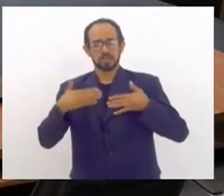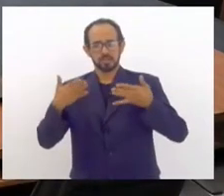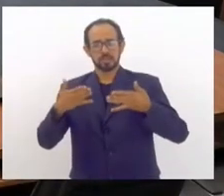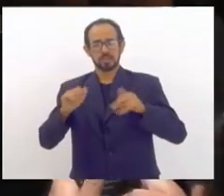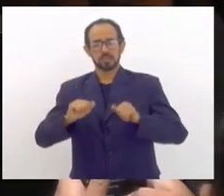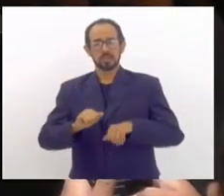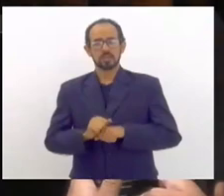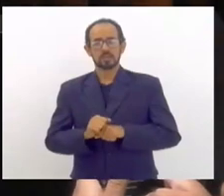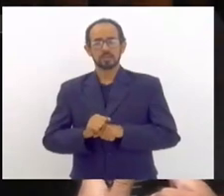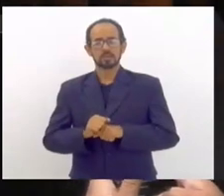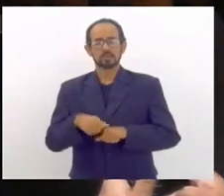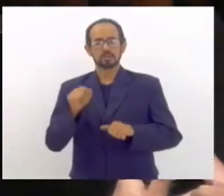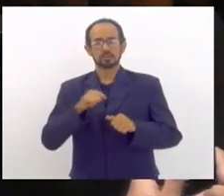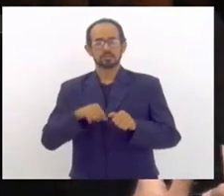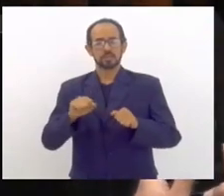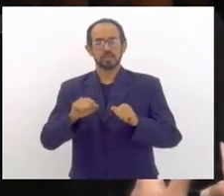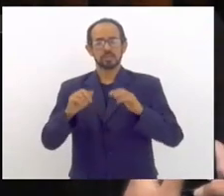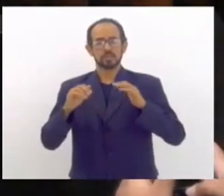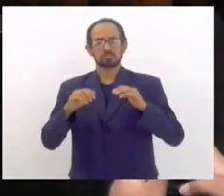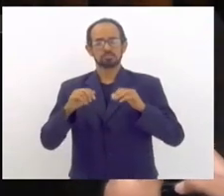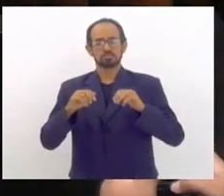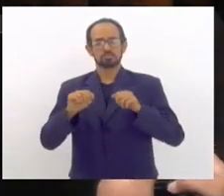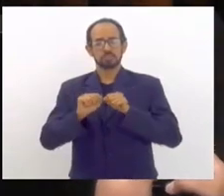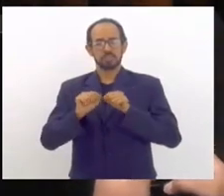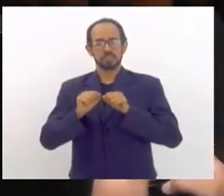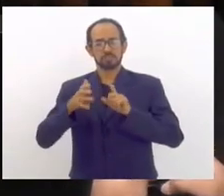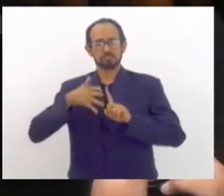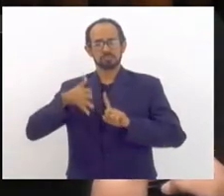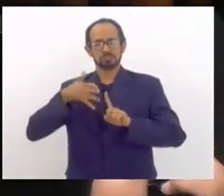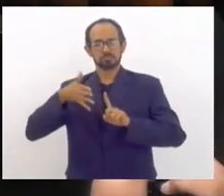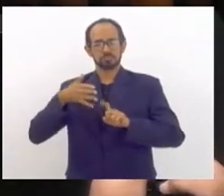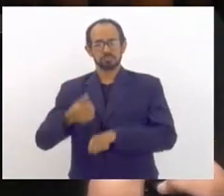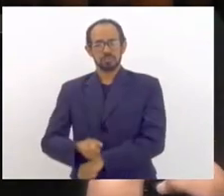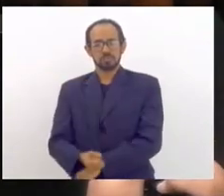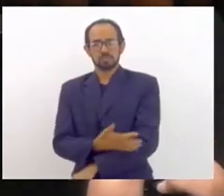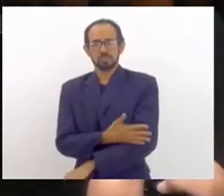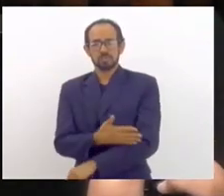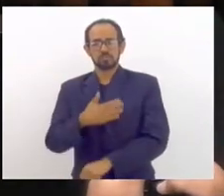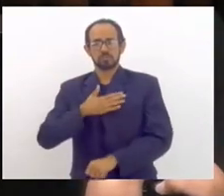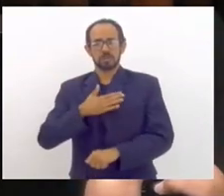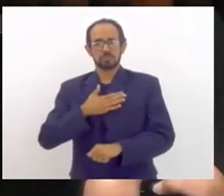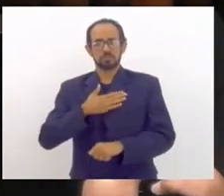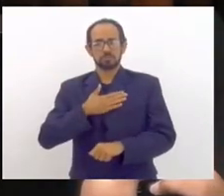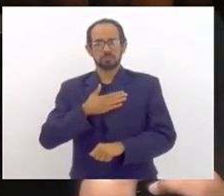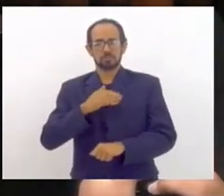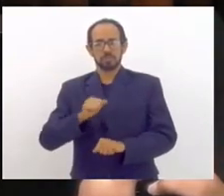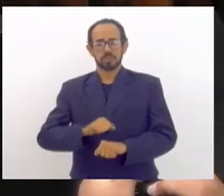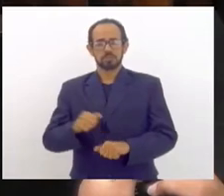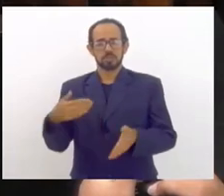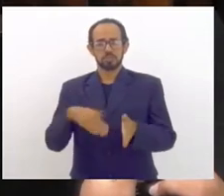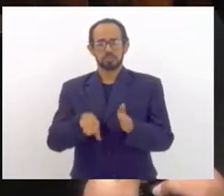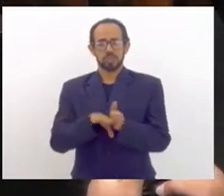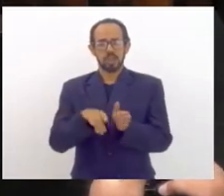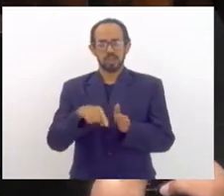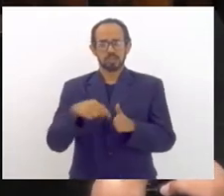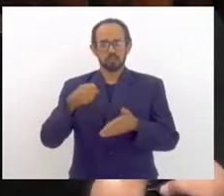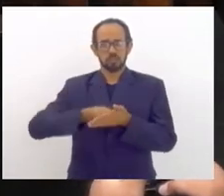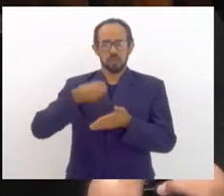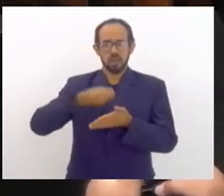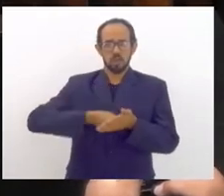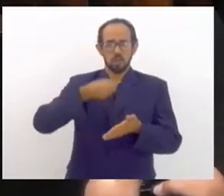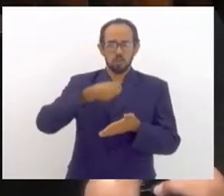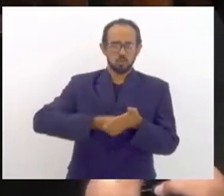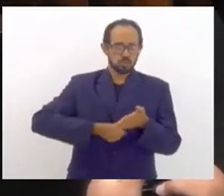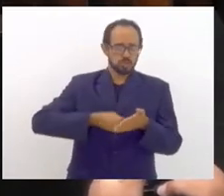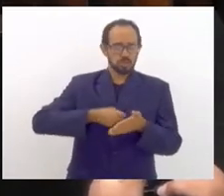eu venho hoje da tribuna dessa casa. E é uma emoção muito grande para mim também, que para chegar aqui foi uma luta muito grande. As